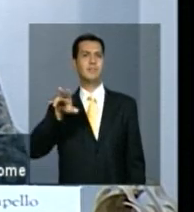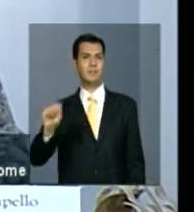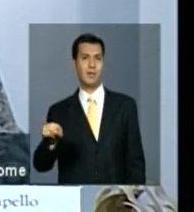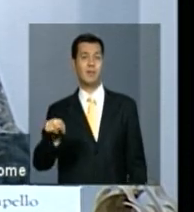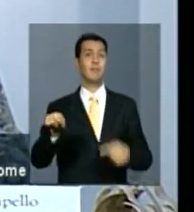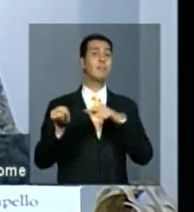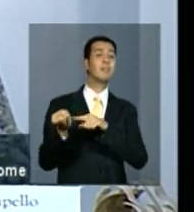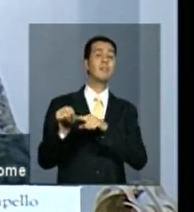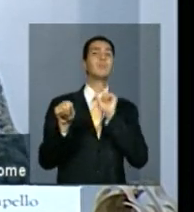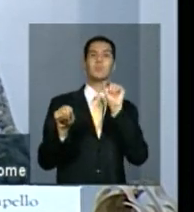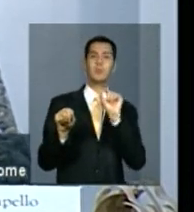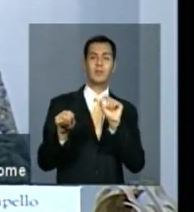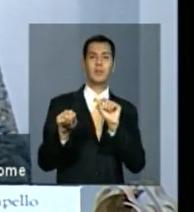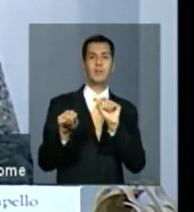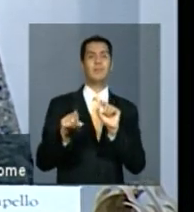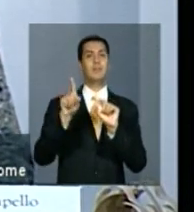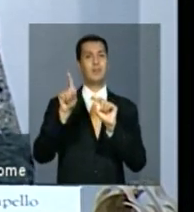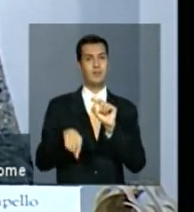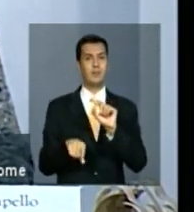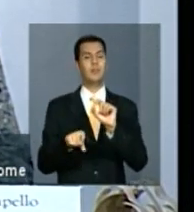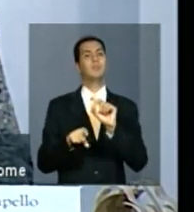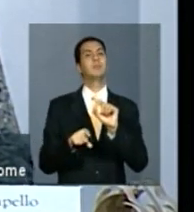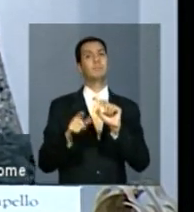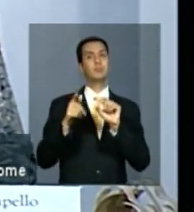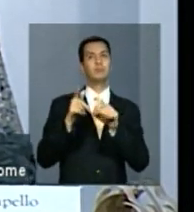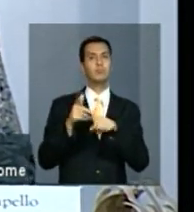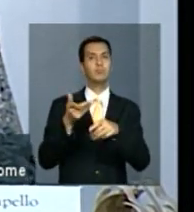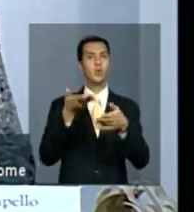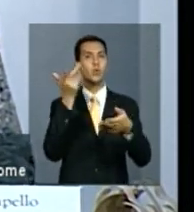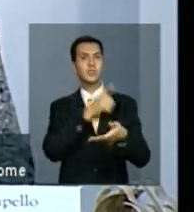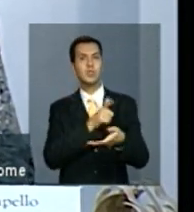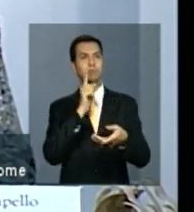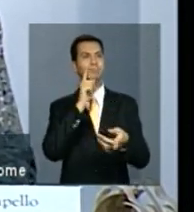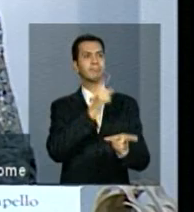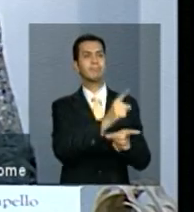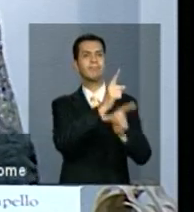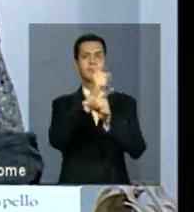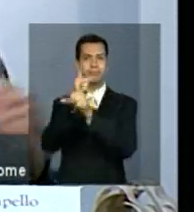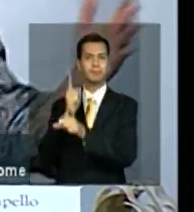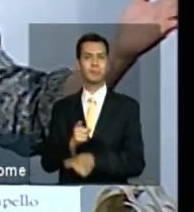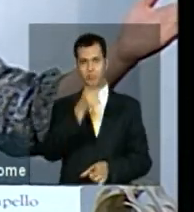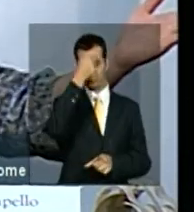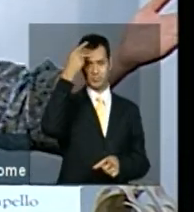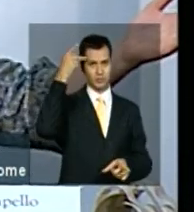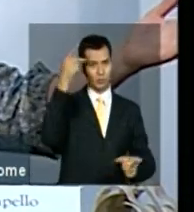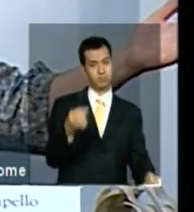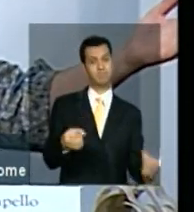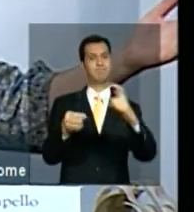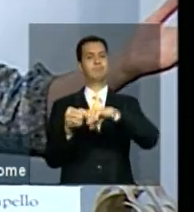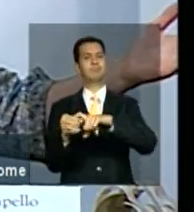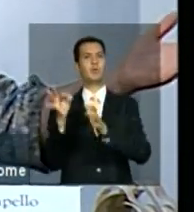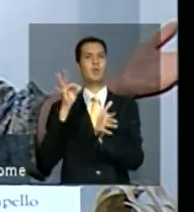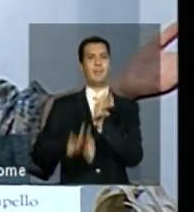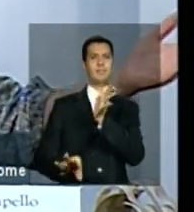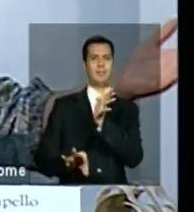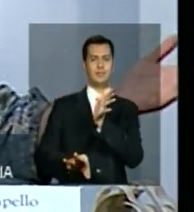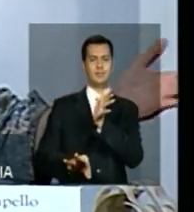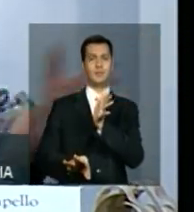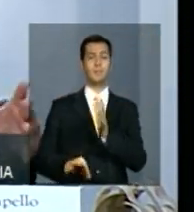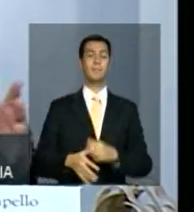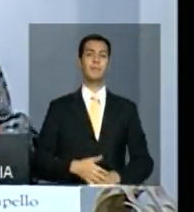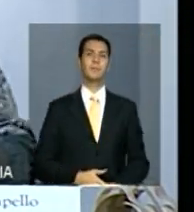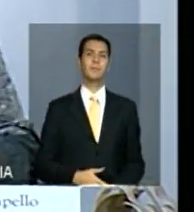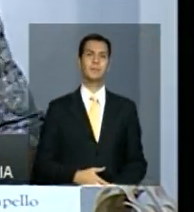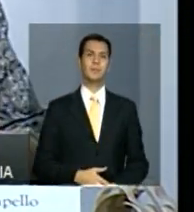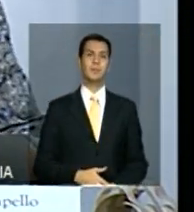e de trazer as pessoas pro cadastro mas ele é muito mais que isso por exemplo nós estamos fazendo a buscativa no Pronatec né pai em que